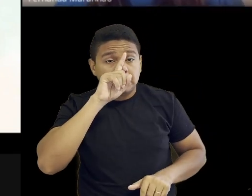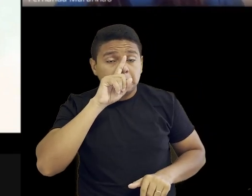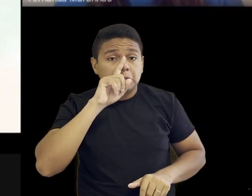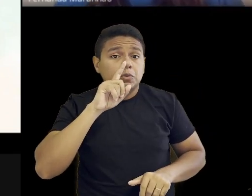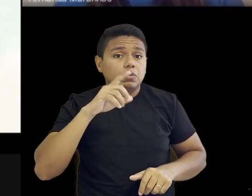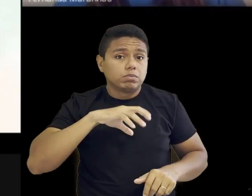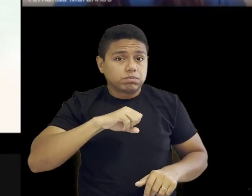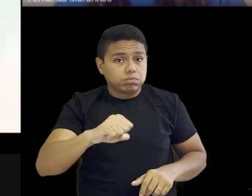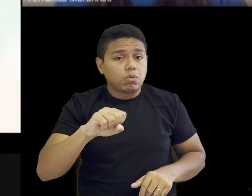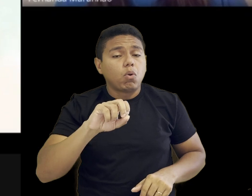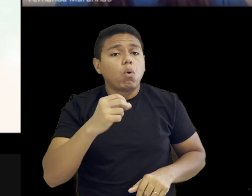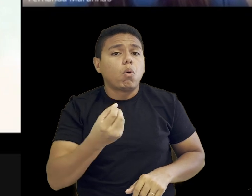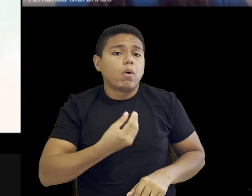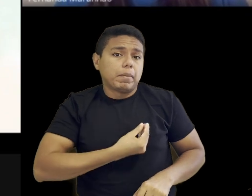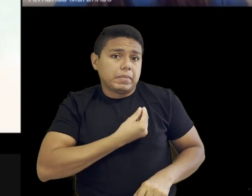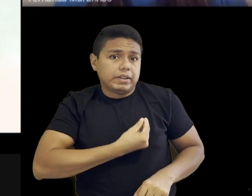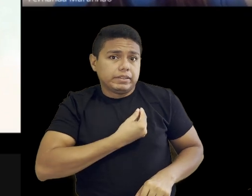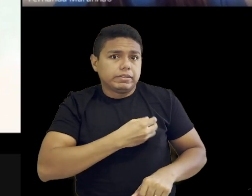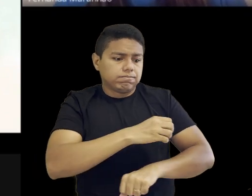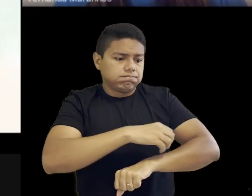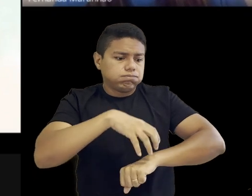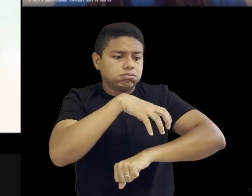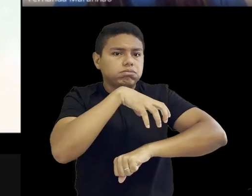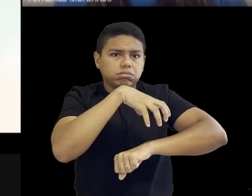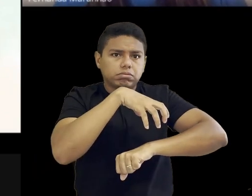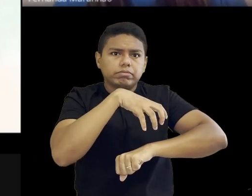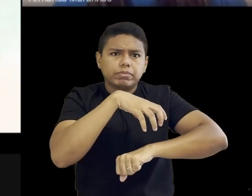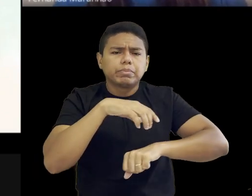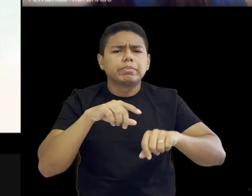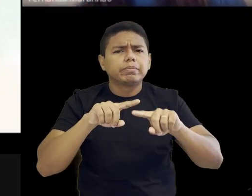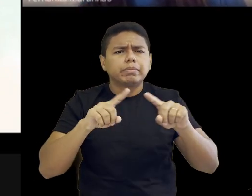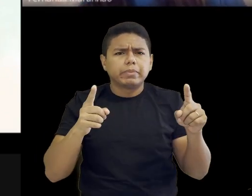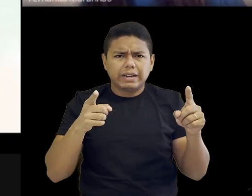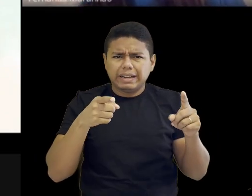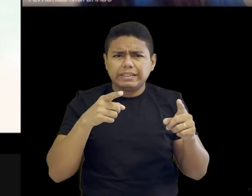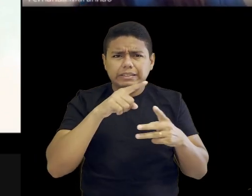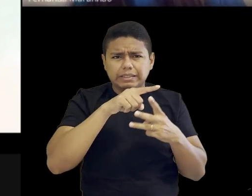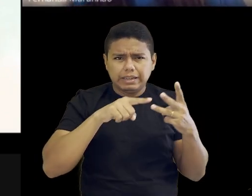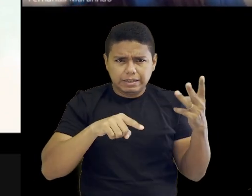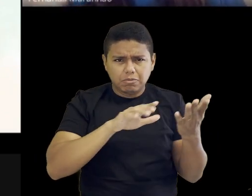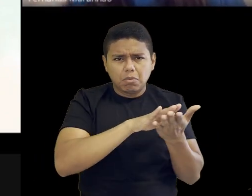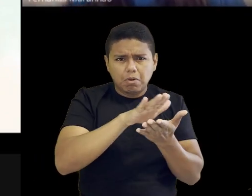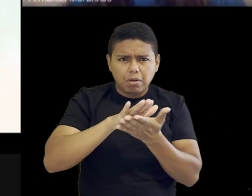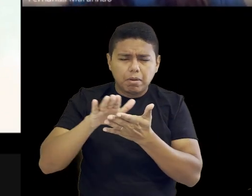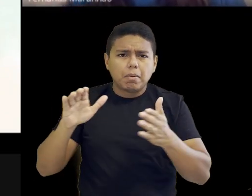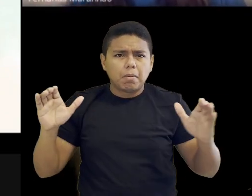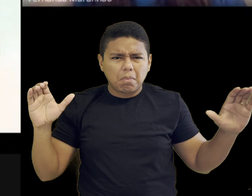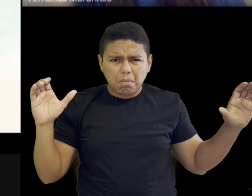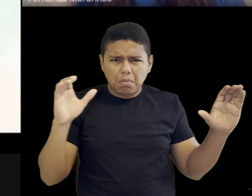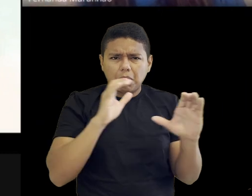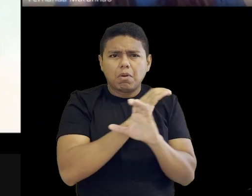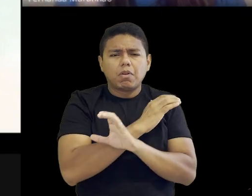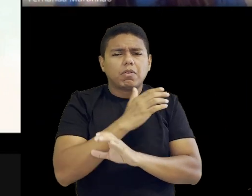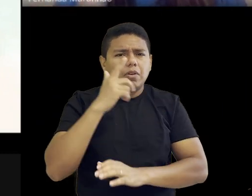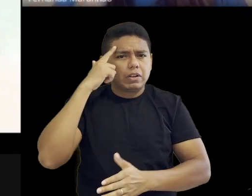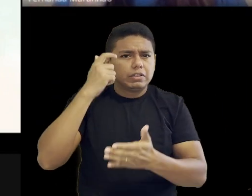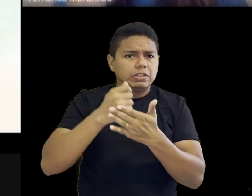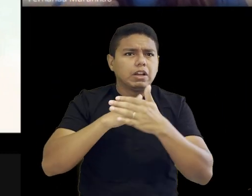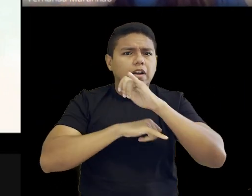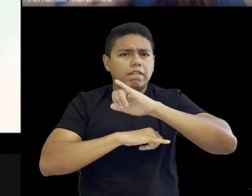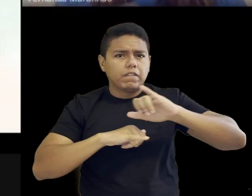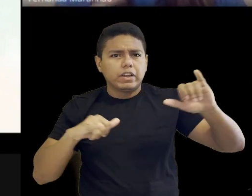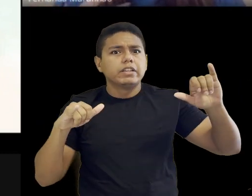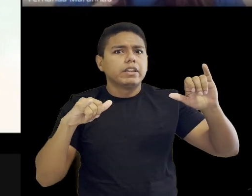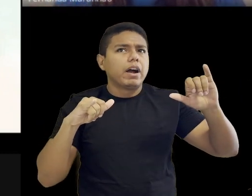como para a presença, né, do hematoma, e nenhuma das 3 conclui que realmente a